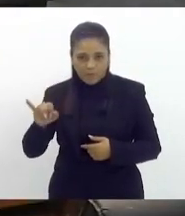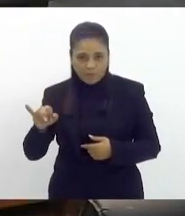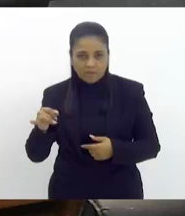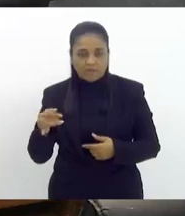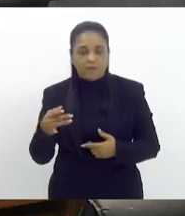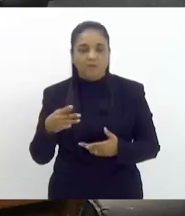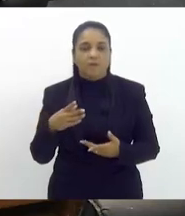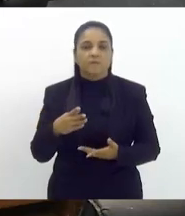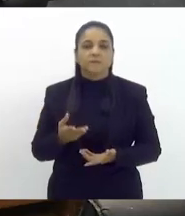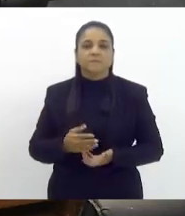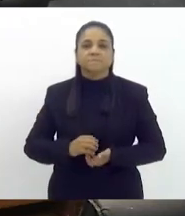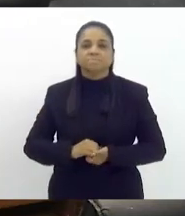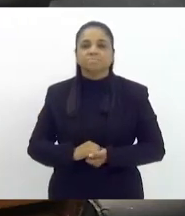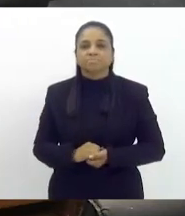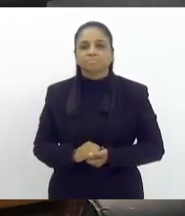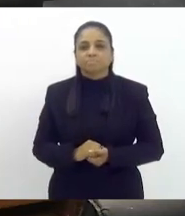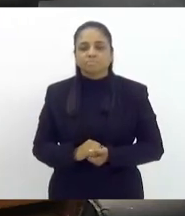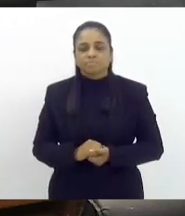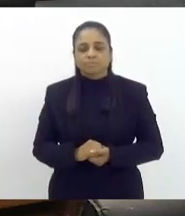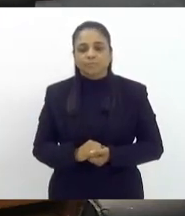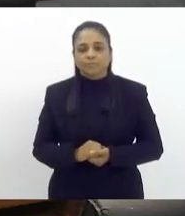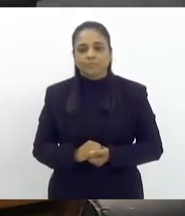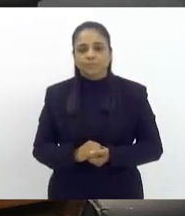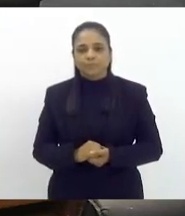Deputado Antônio de Paula pai